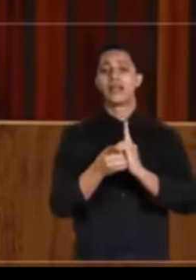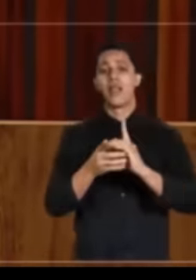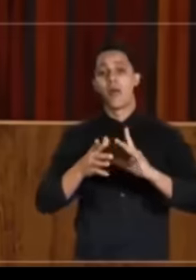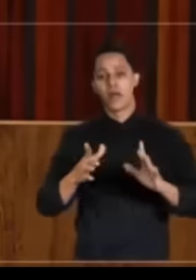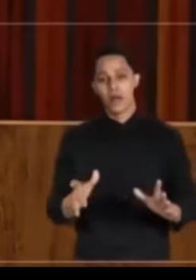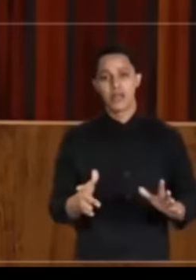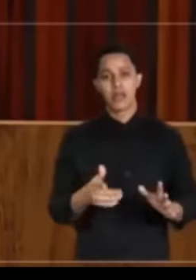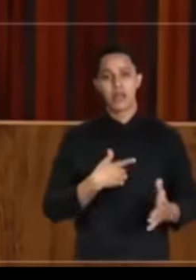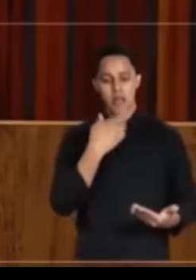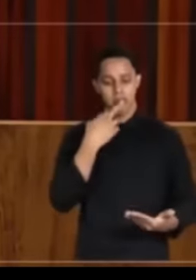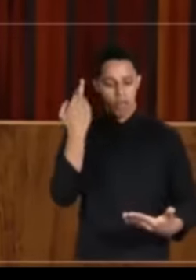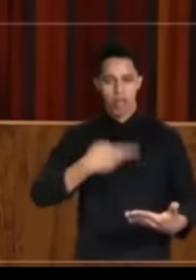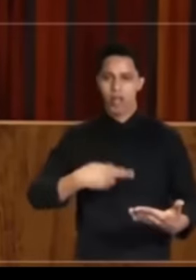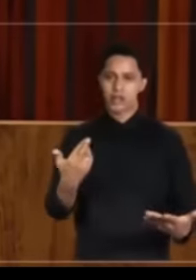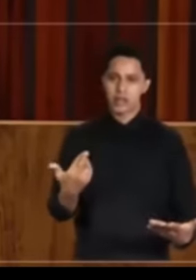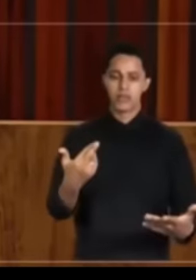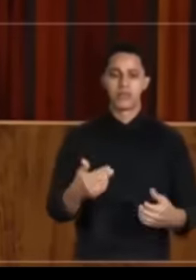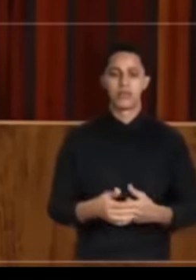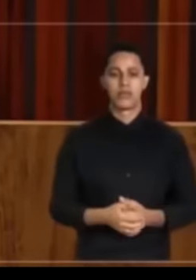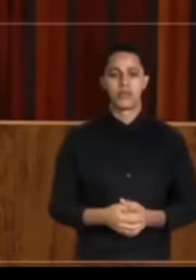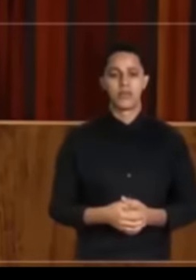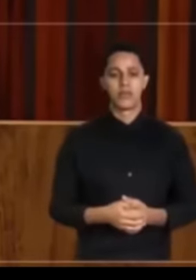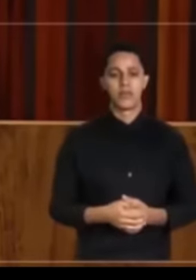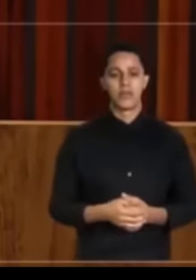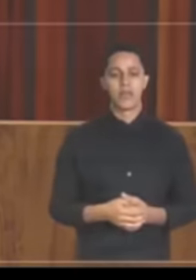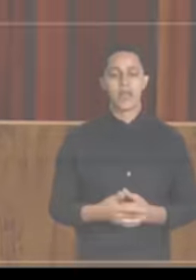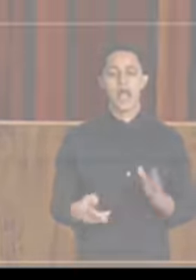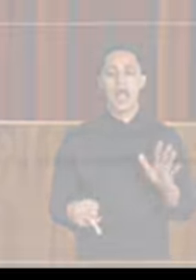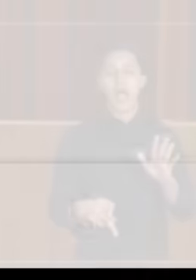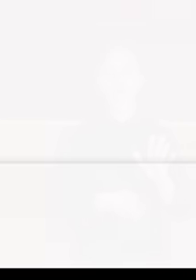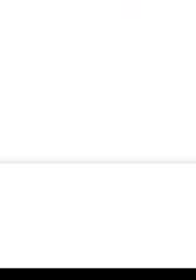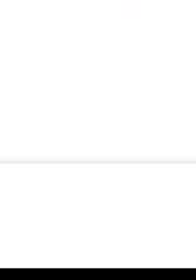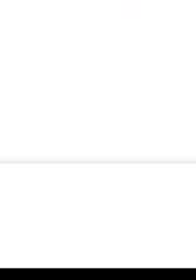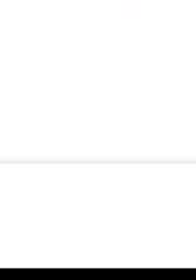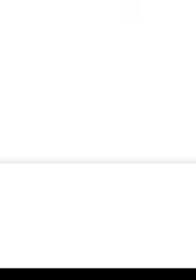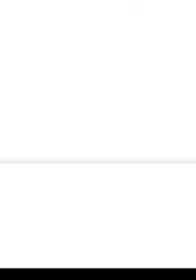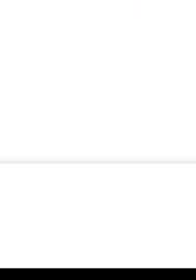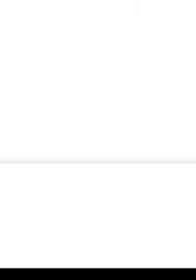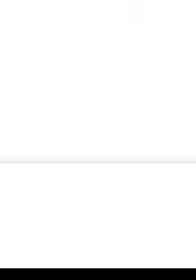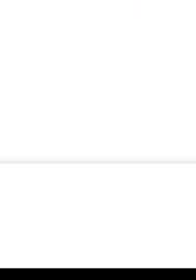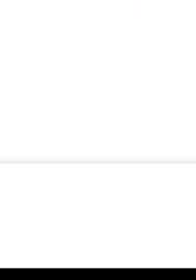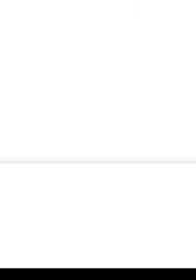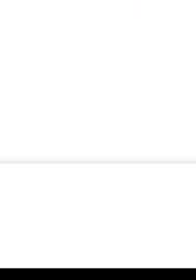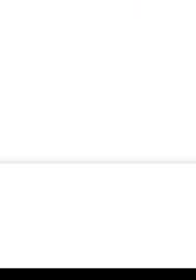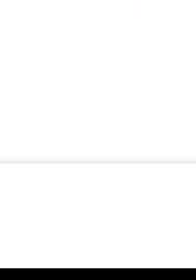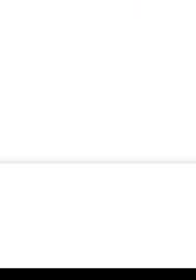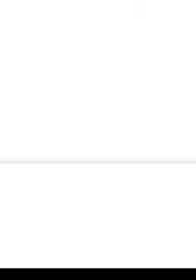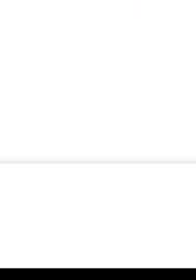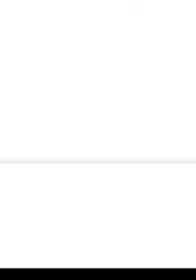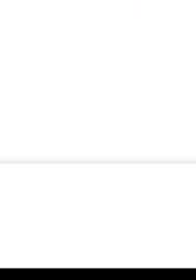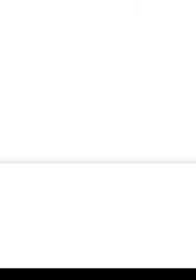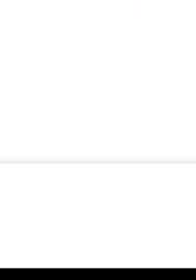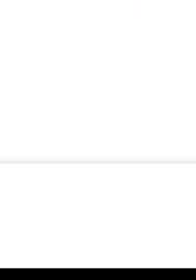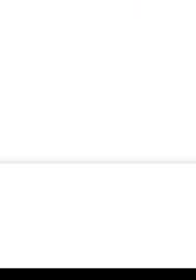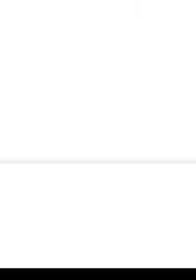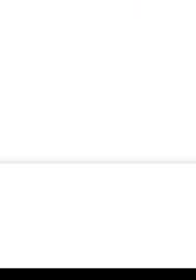doentes que ficaram Barradas nos bloqueios que eles fizeram por fim então minha amiga meu